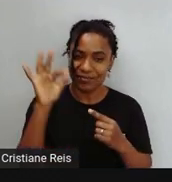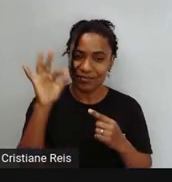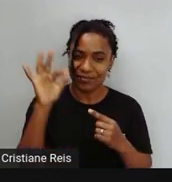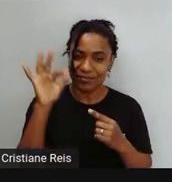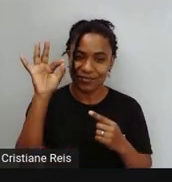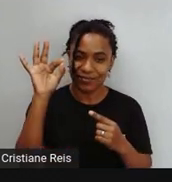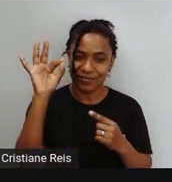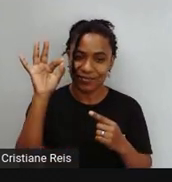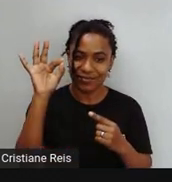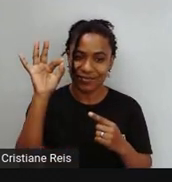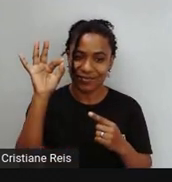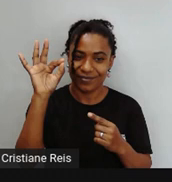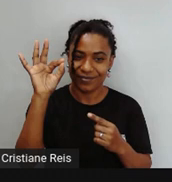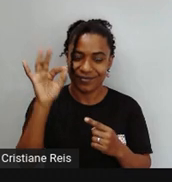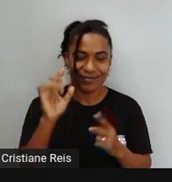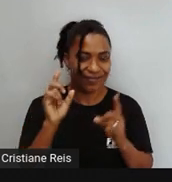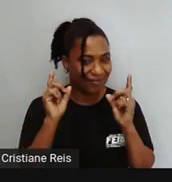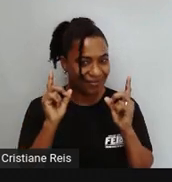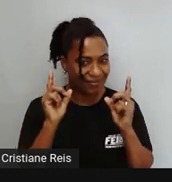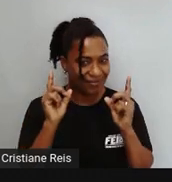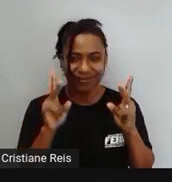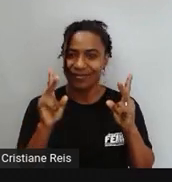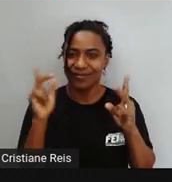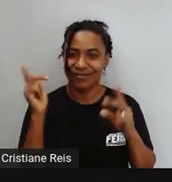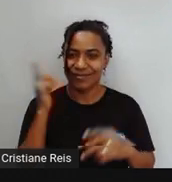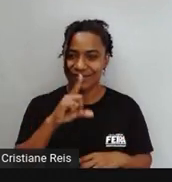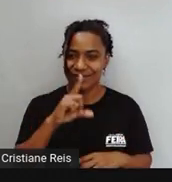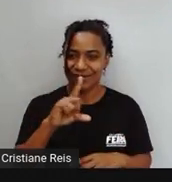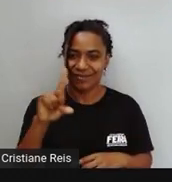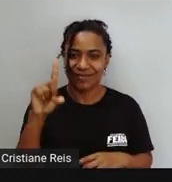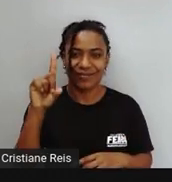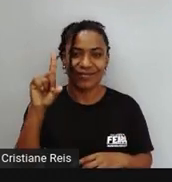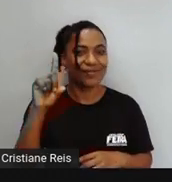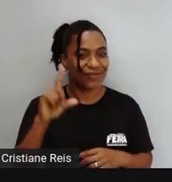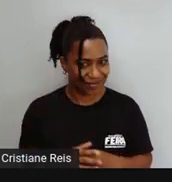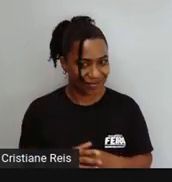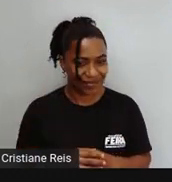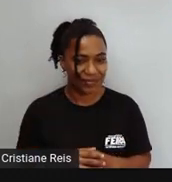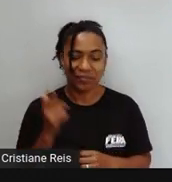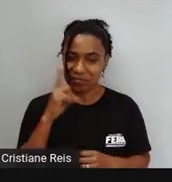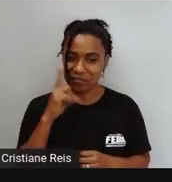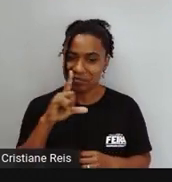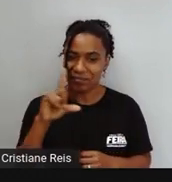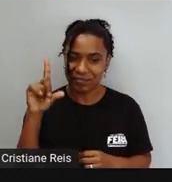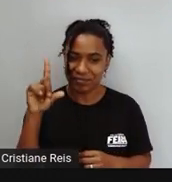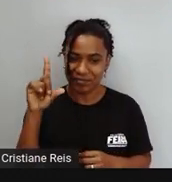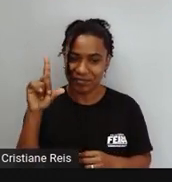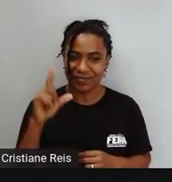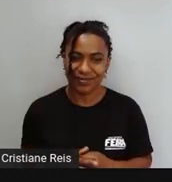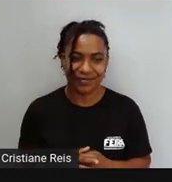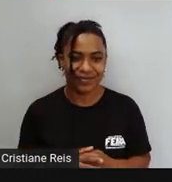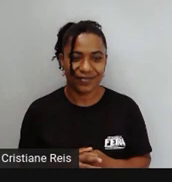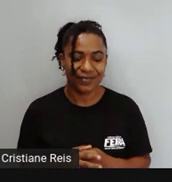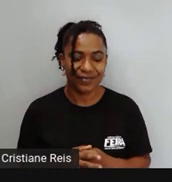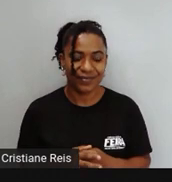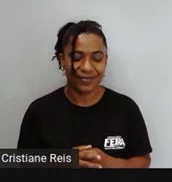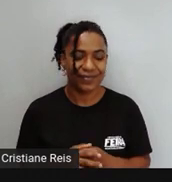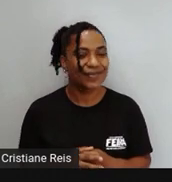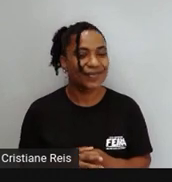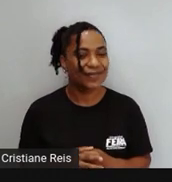Ok, students, concluímos então a nossa atividade com sucesso. Ok?